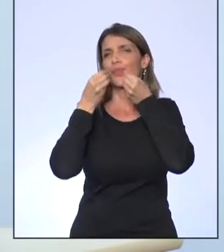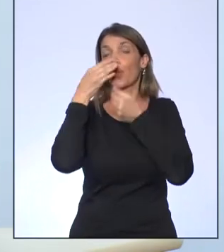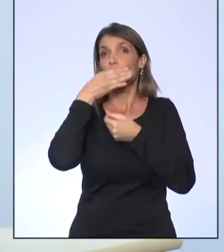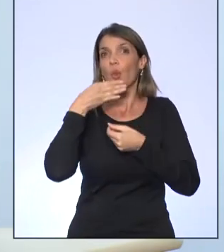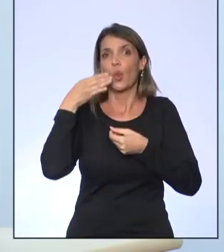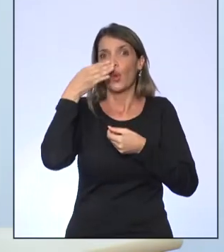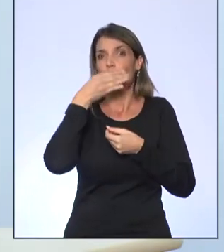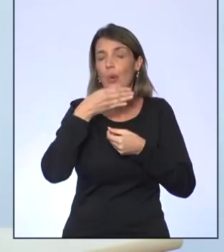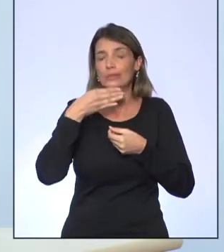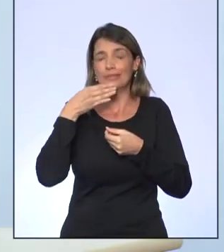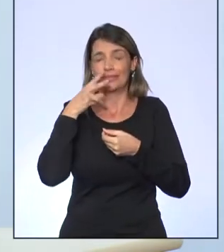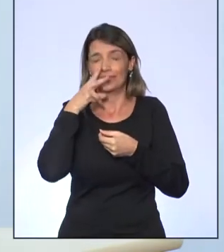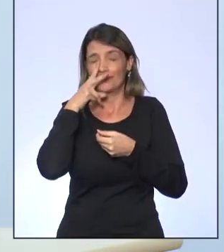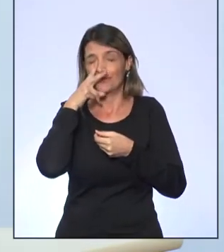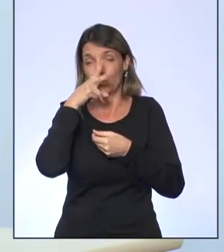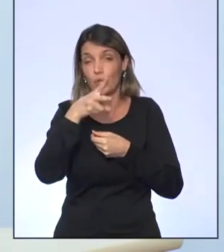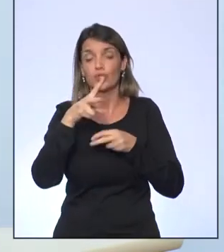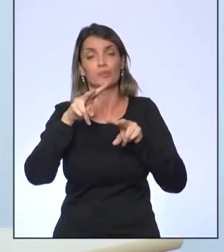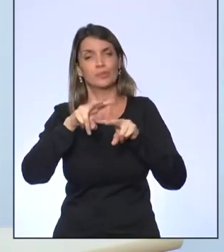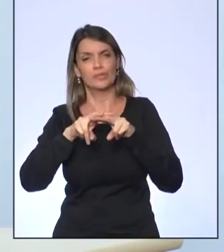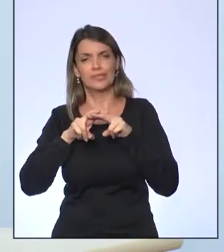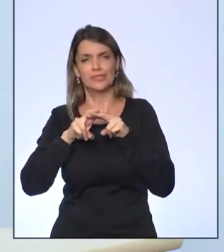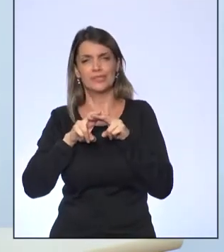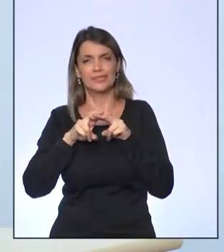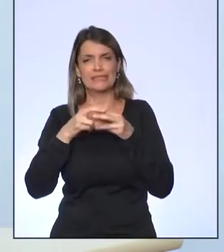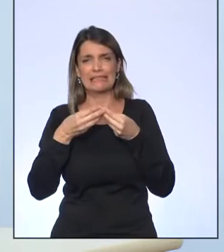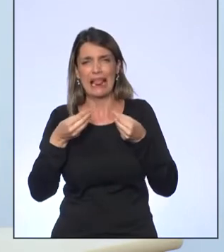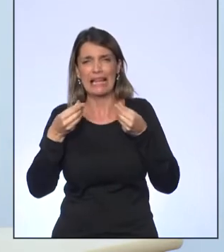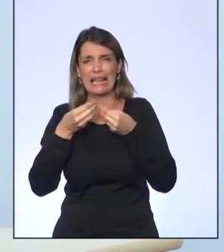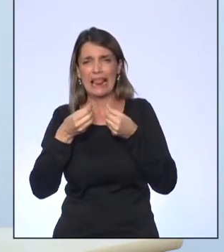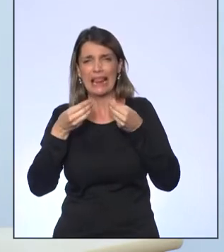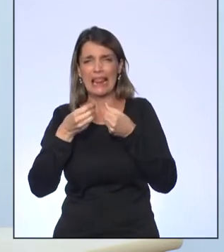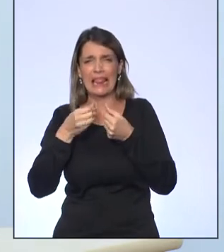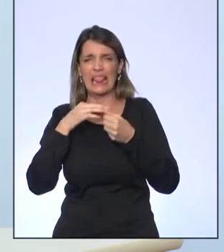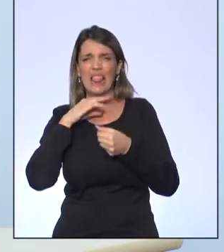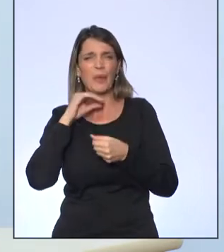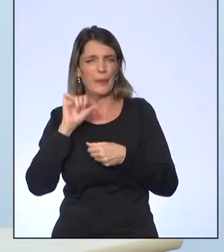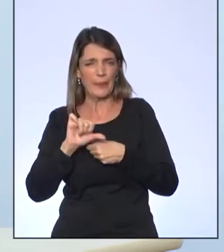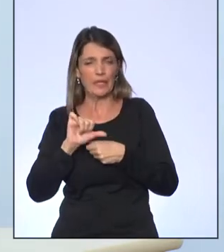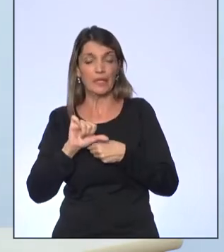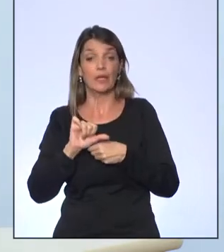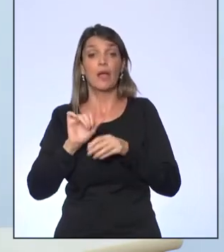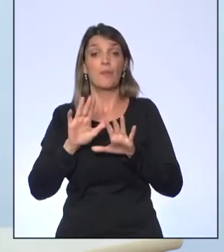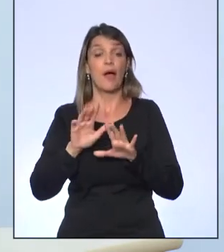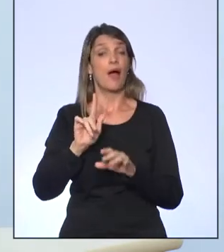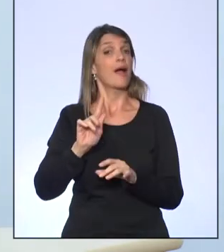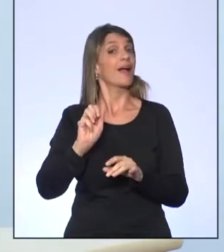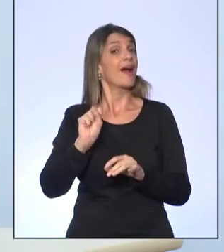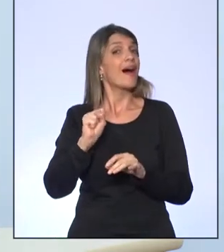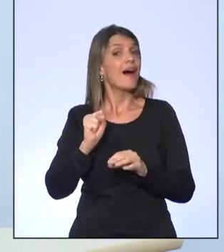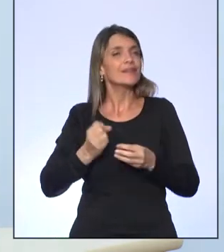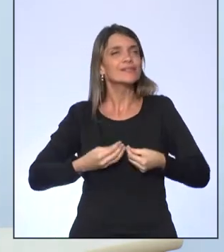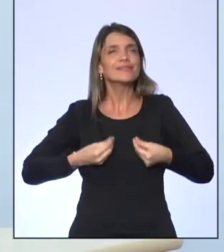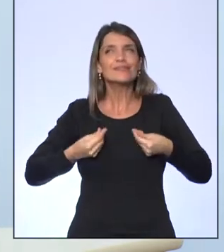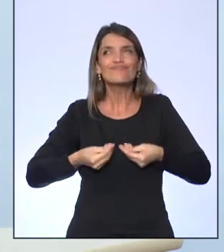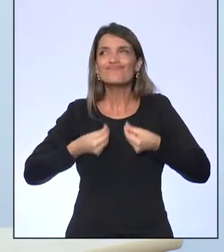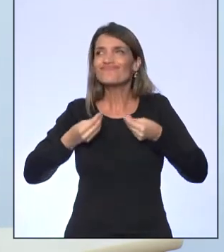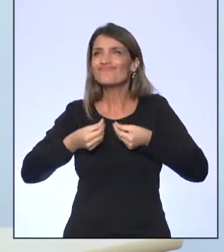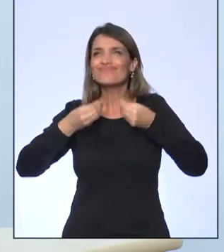doce. Por isso que a gente sente aquele gostinho meio ruim do refrigerante. E, além de tudo, o gás carbônico ele dá uma sensação